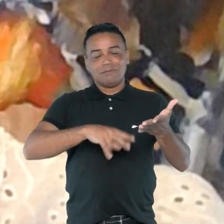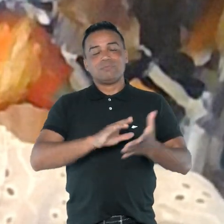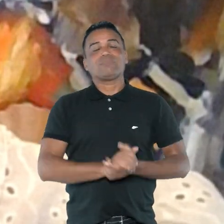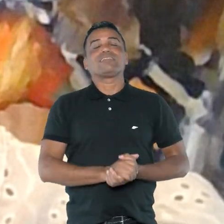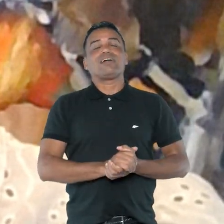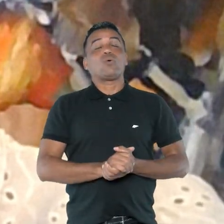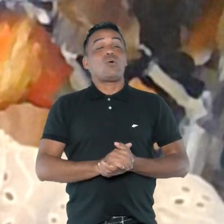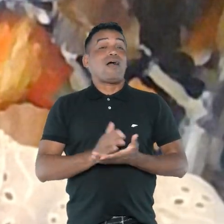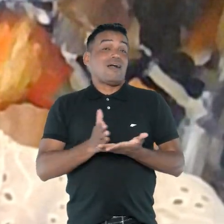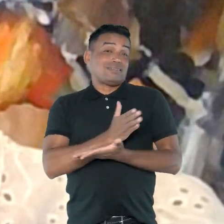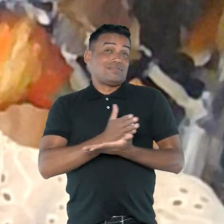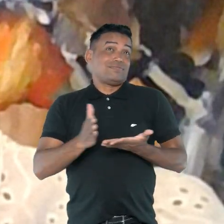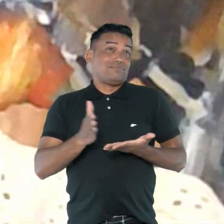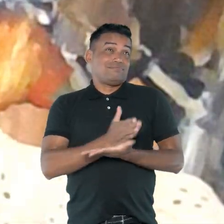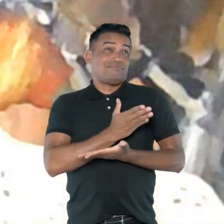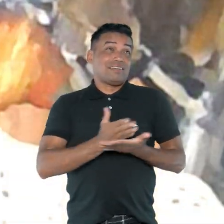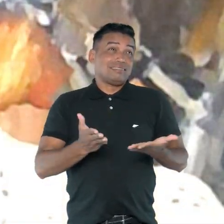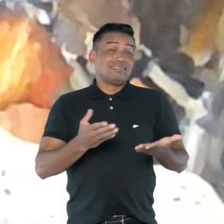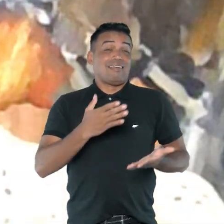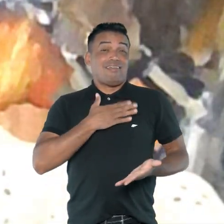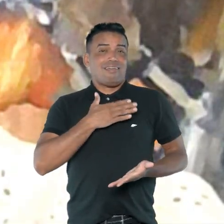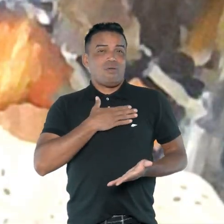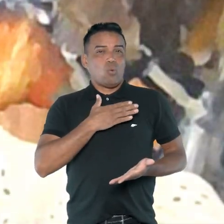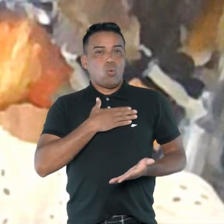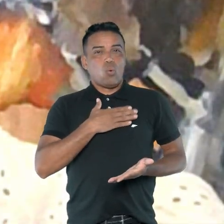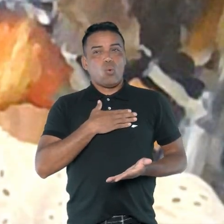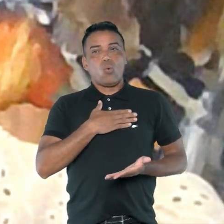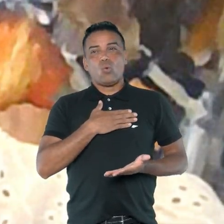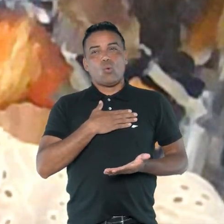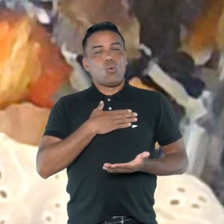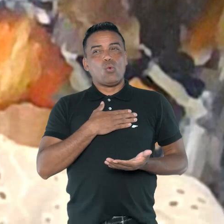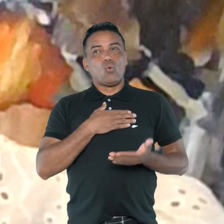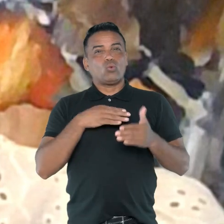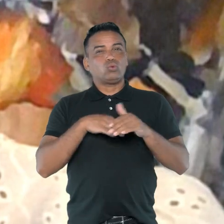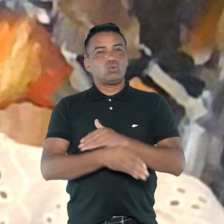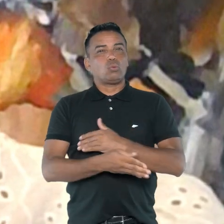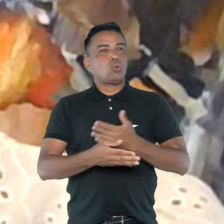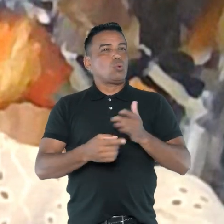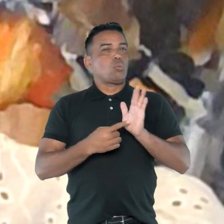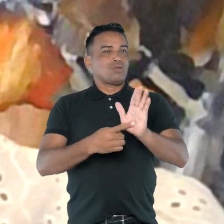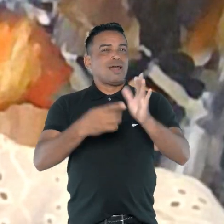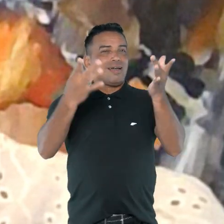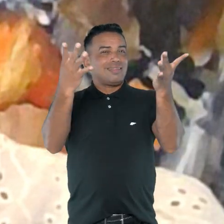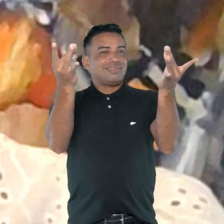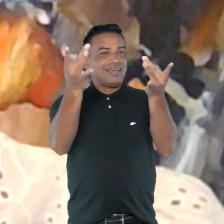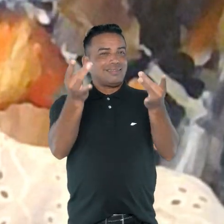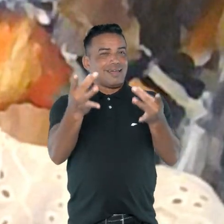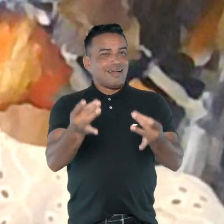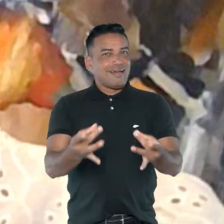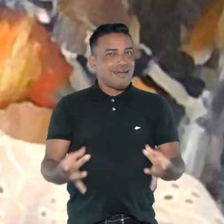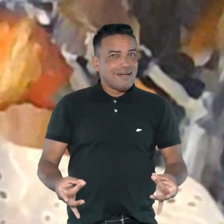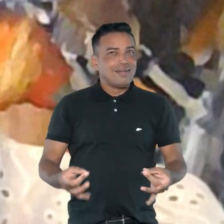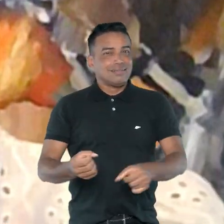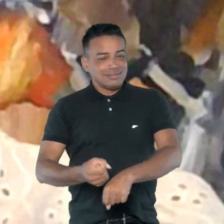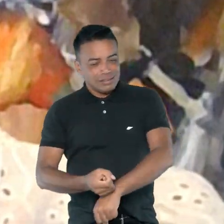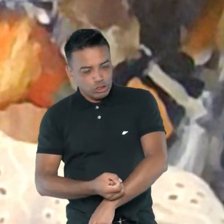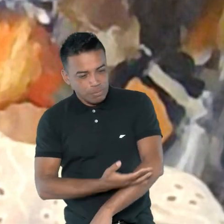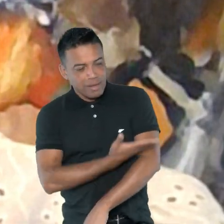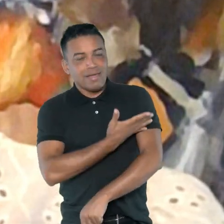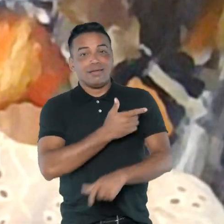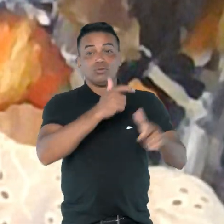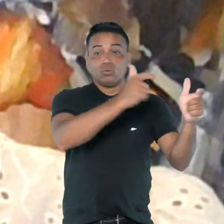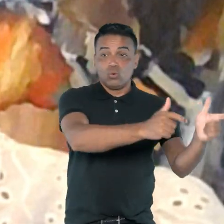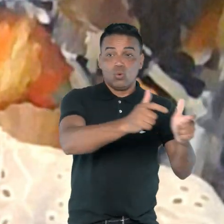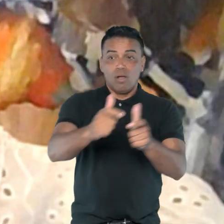E muitas vezes, assim, eu costumo descrever o